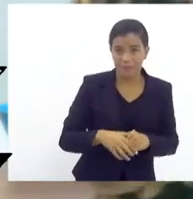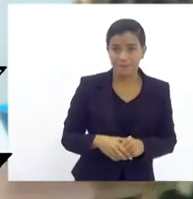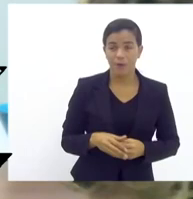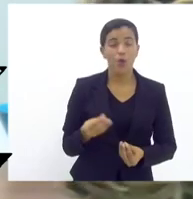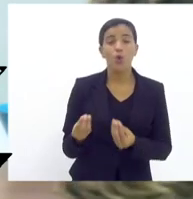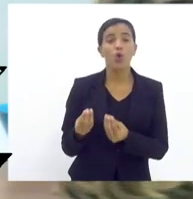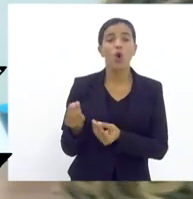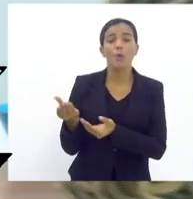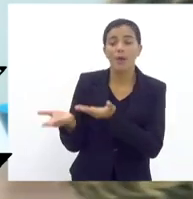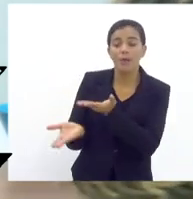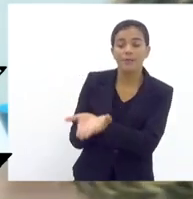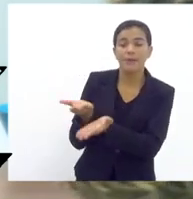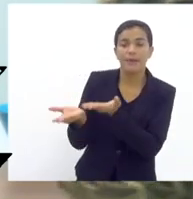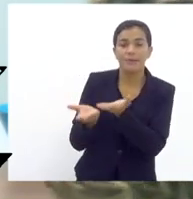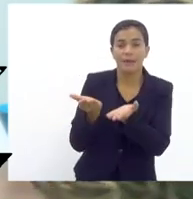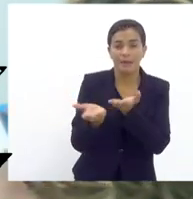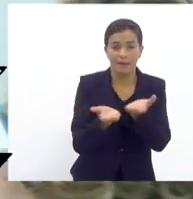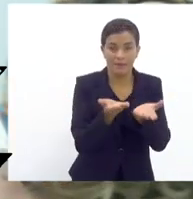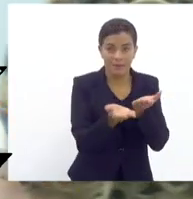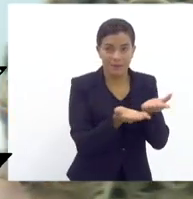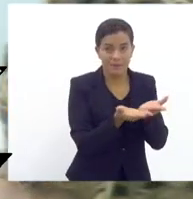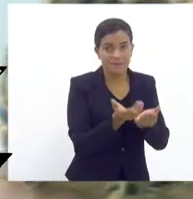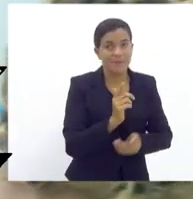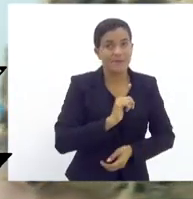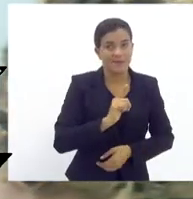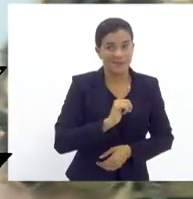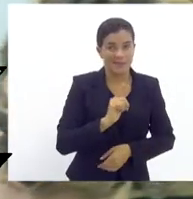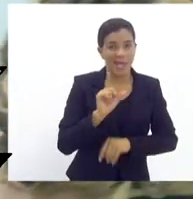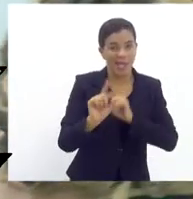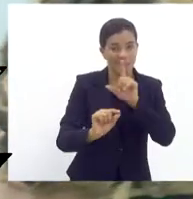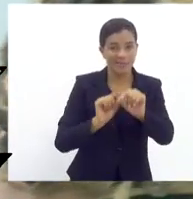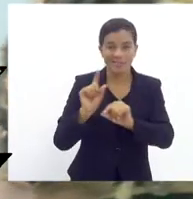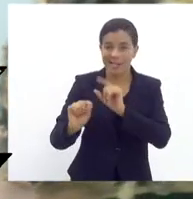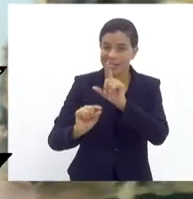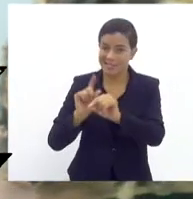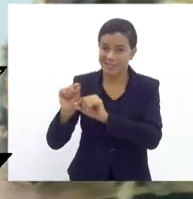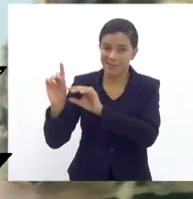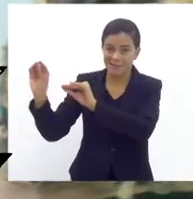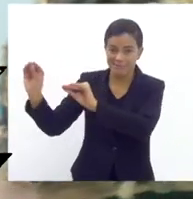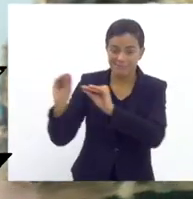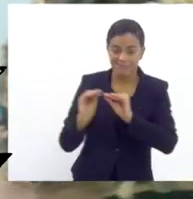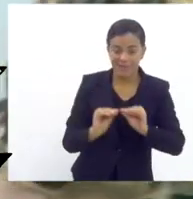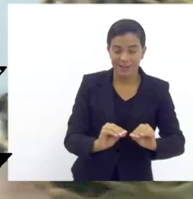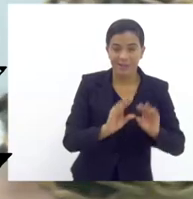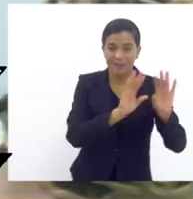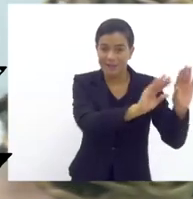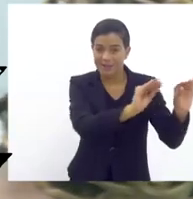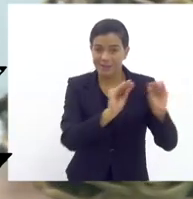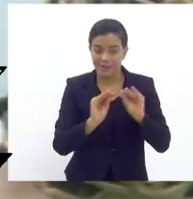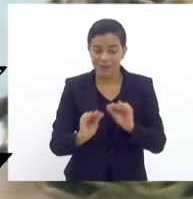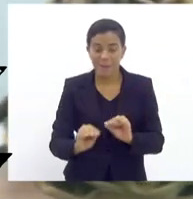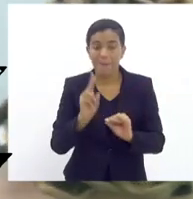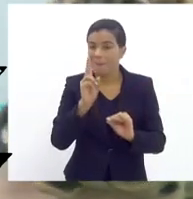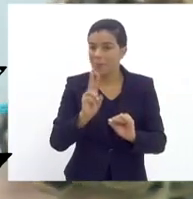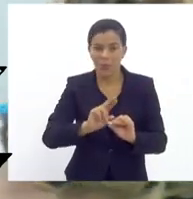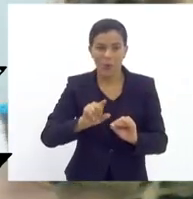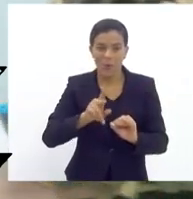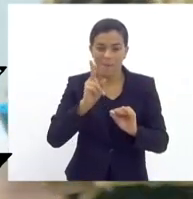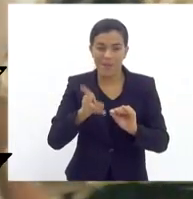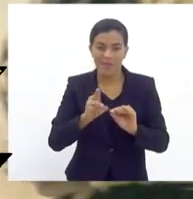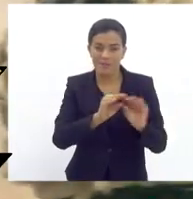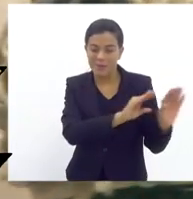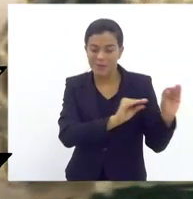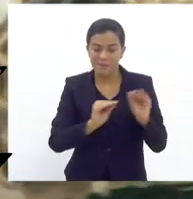elas são tratadas e existe uma seleção migratória né não é o mesmo O imigrante europeu que chega aqui